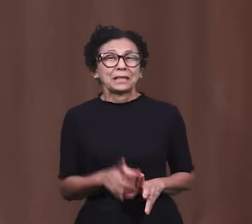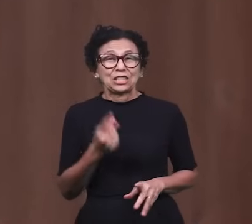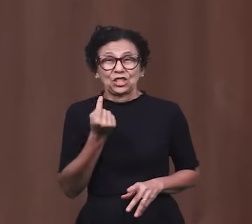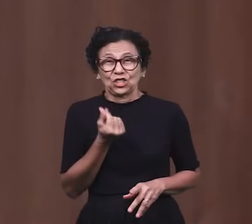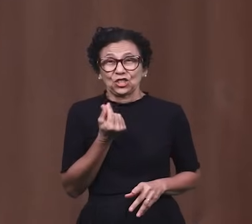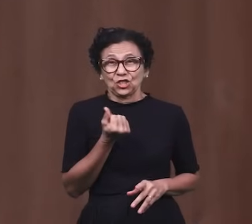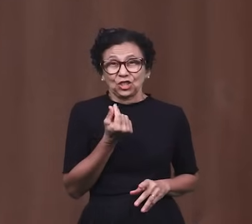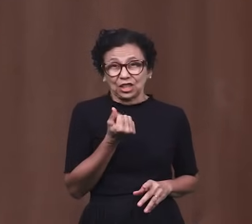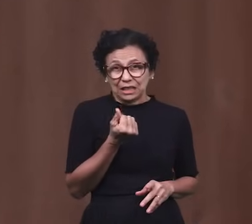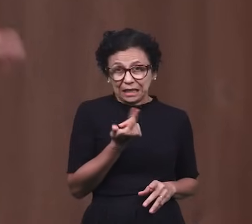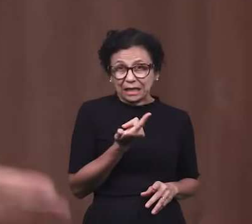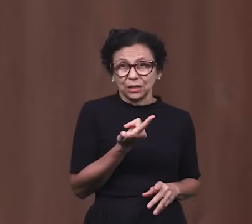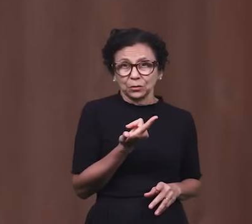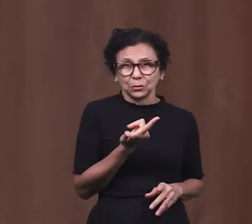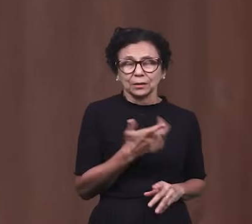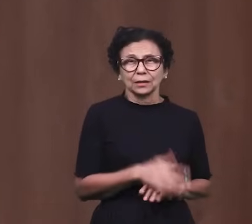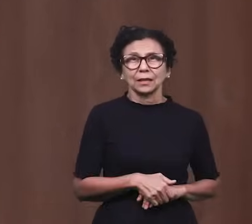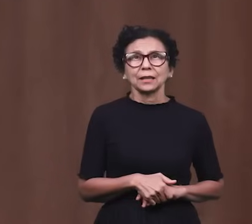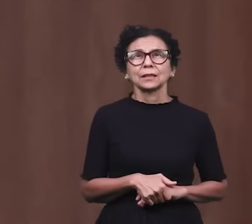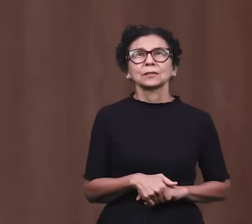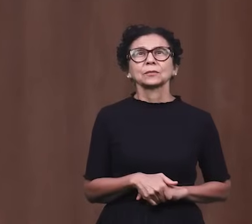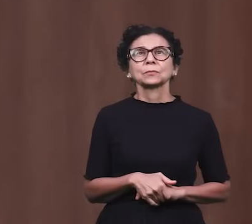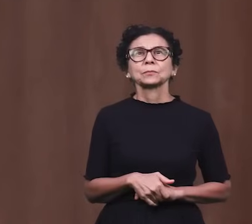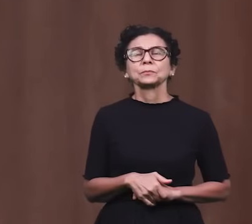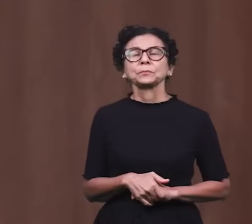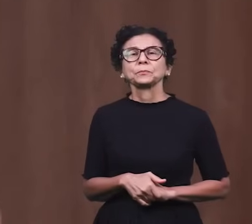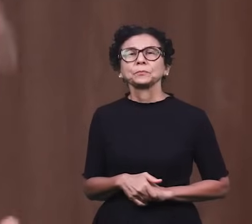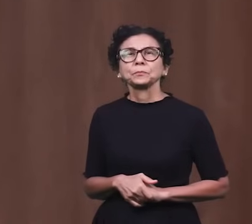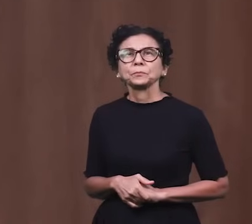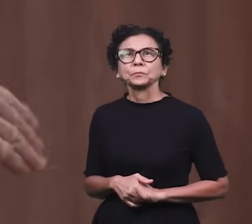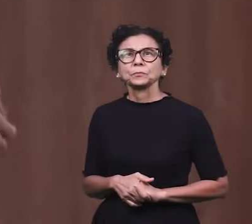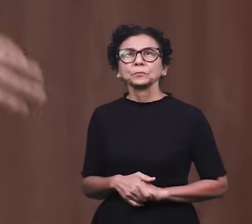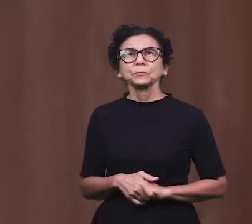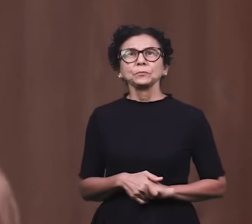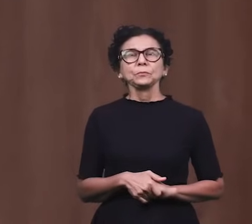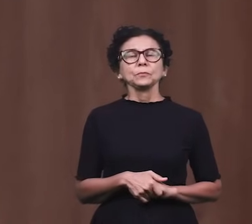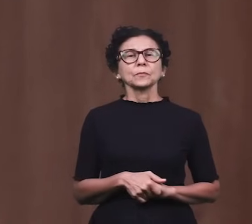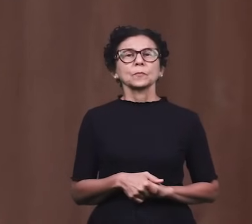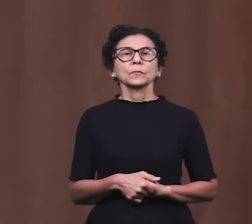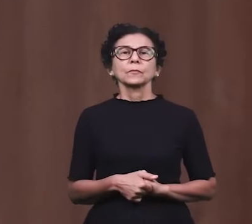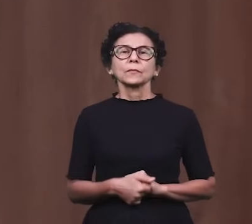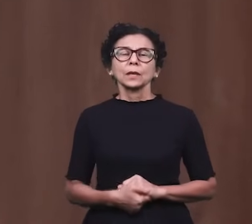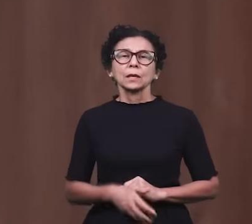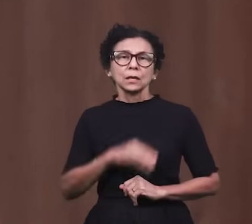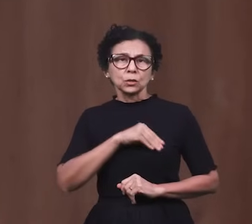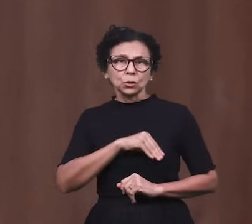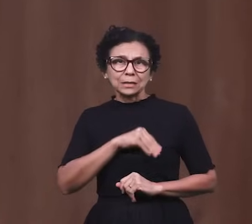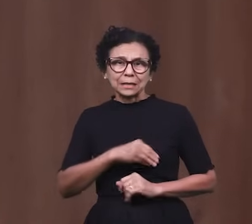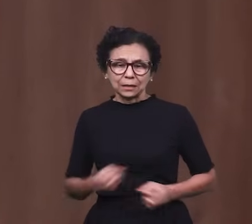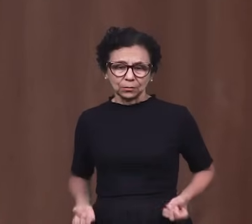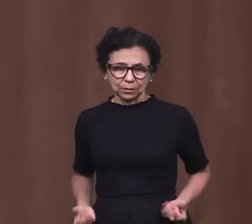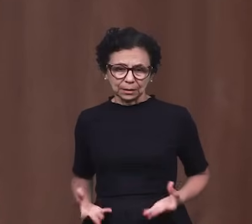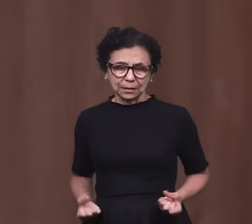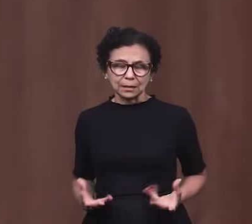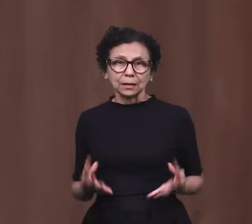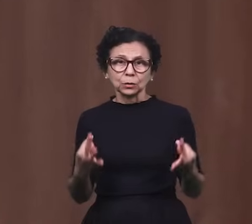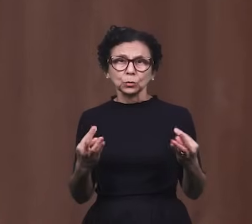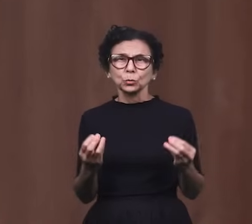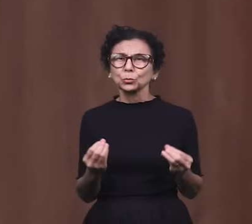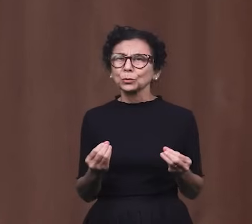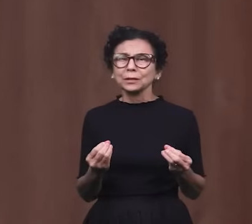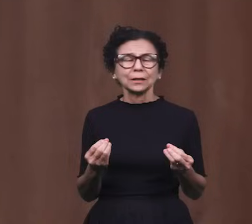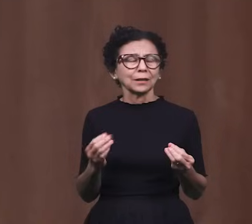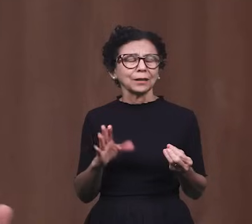profissão. Mais propriamente em relação a dinheiro, tá? Eu já até citamos no último programa, mas não gaste tudo do que